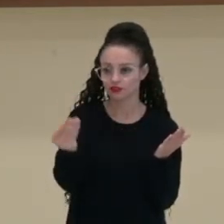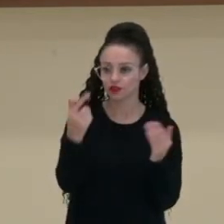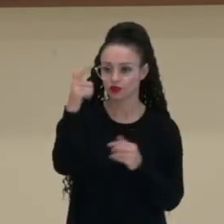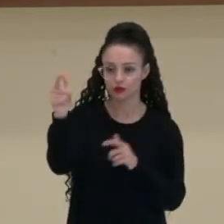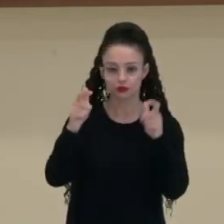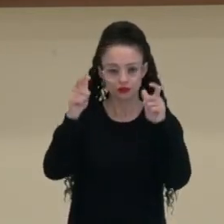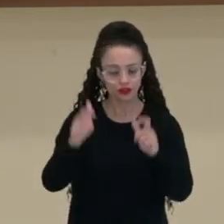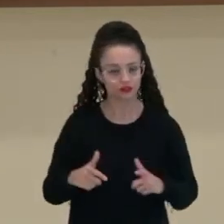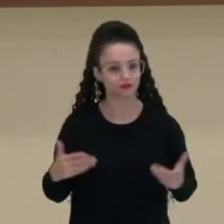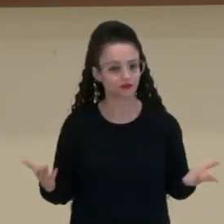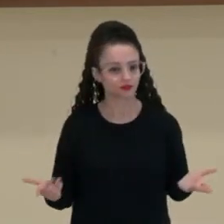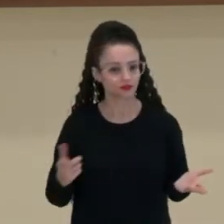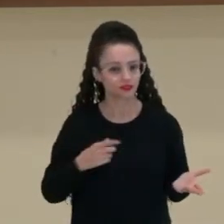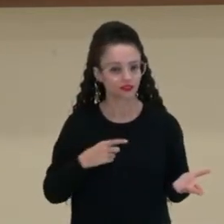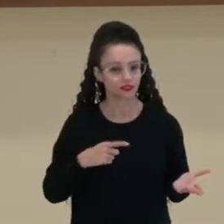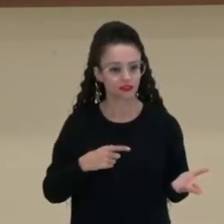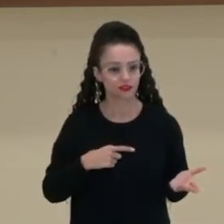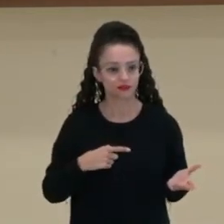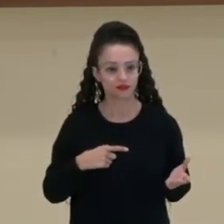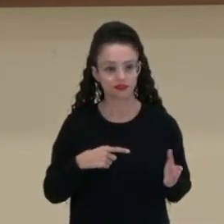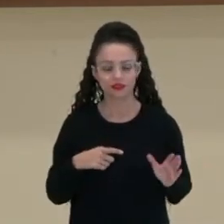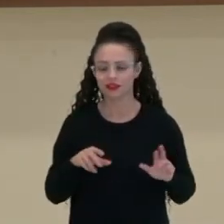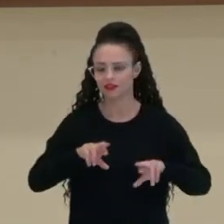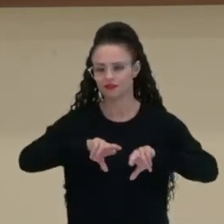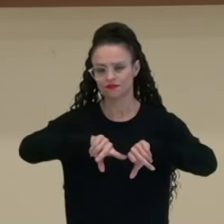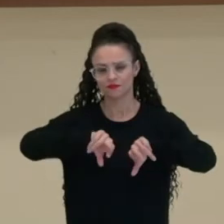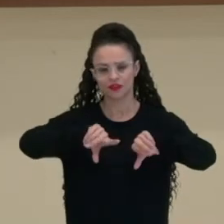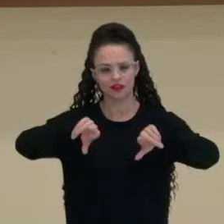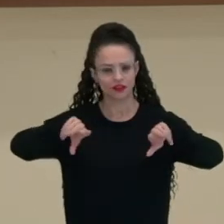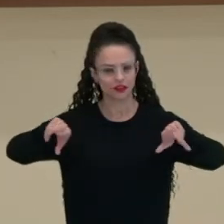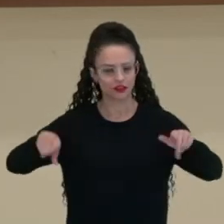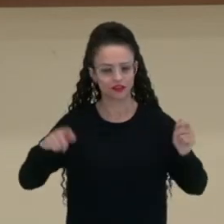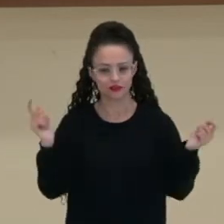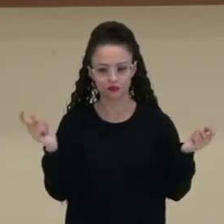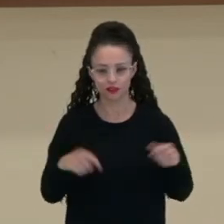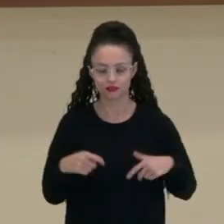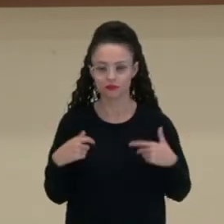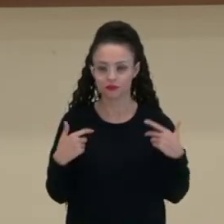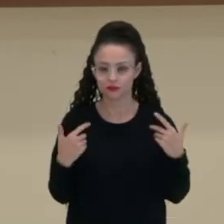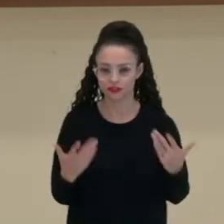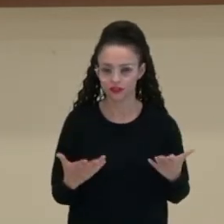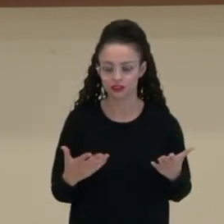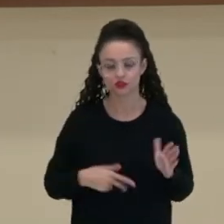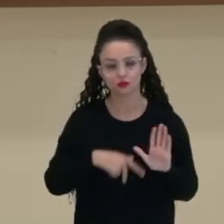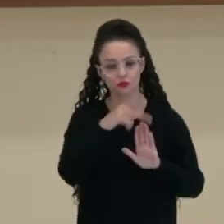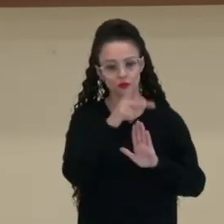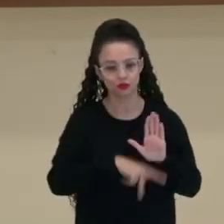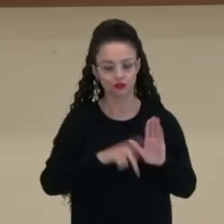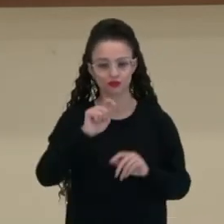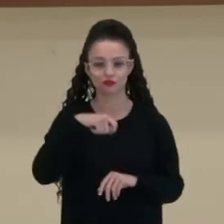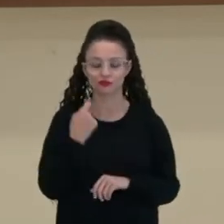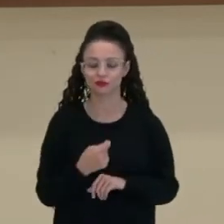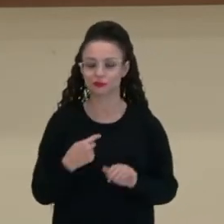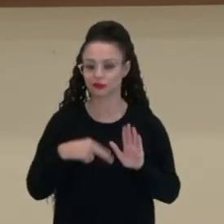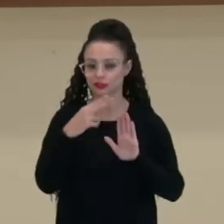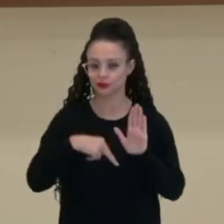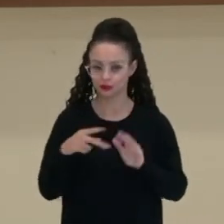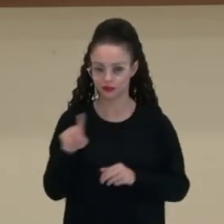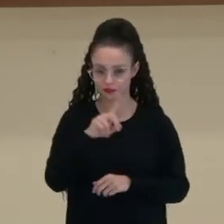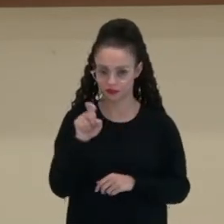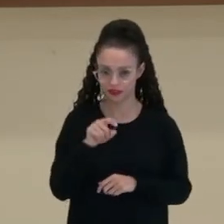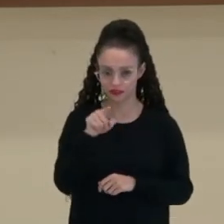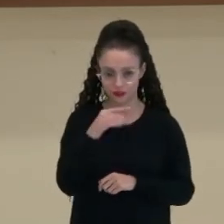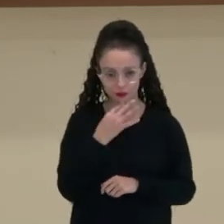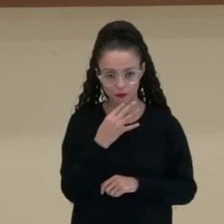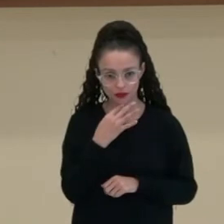canto. Existem caixinhas acrílicas, várias possibilidades de um projeto sobre a leitura. Será que você